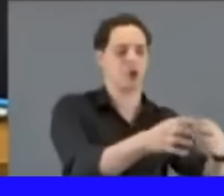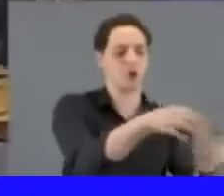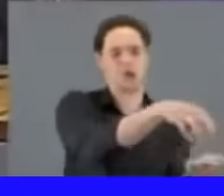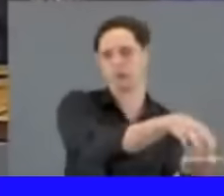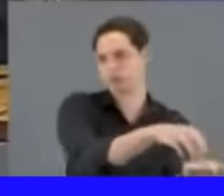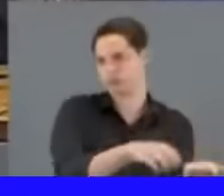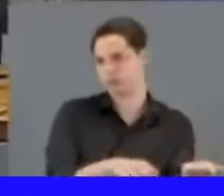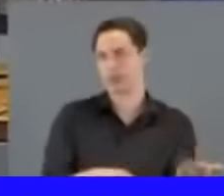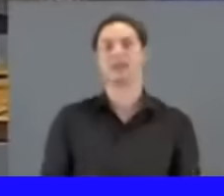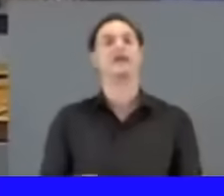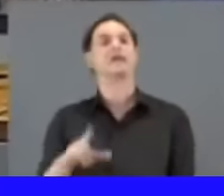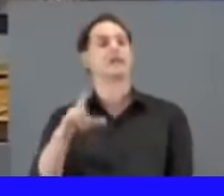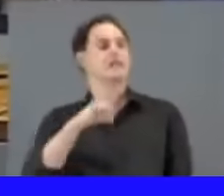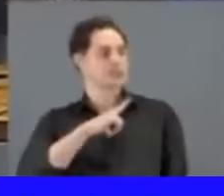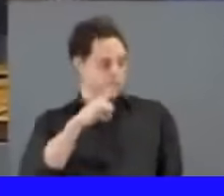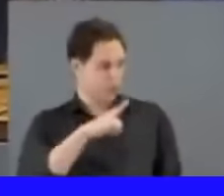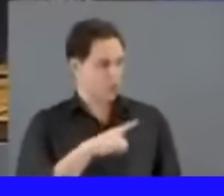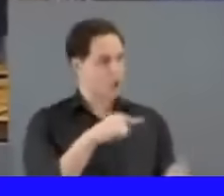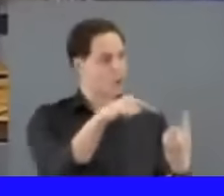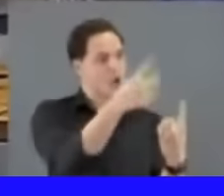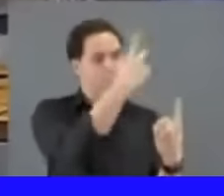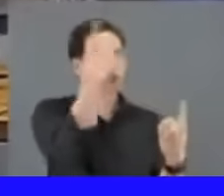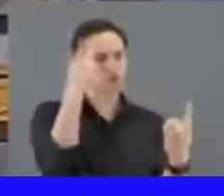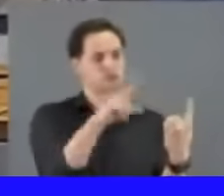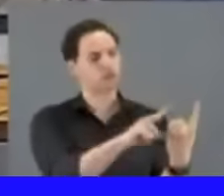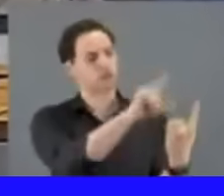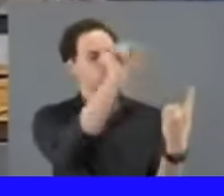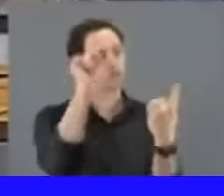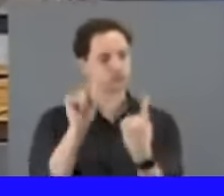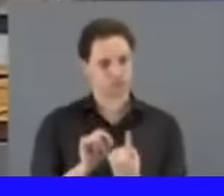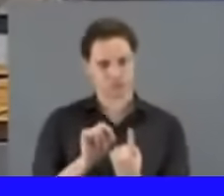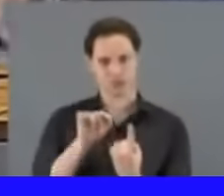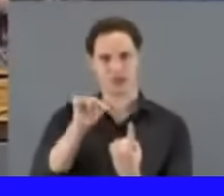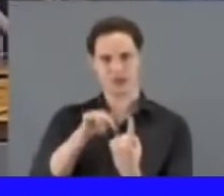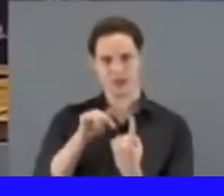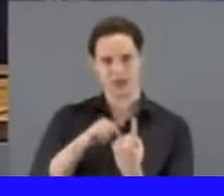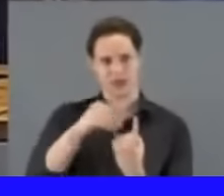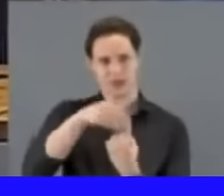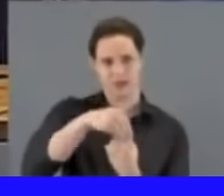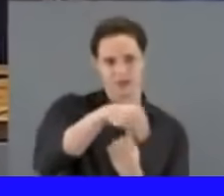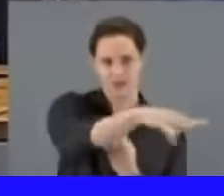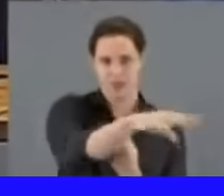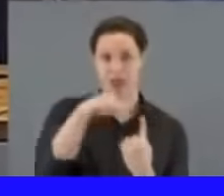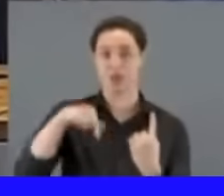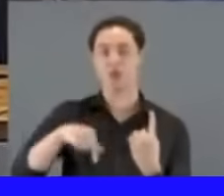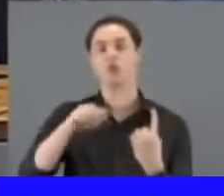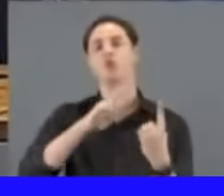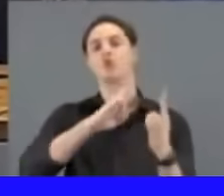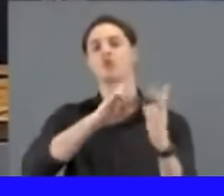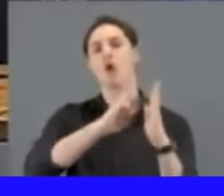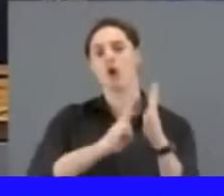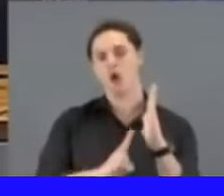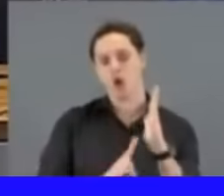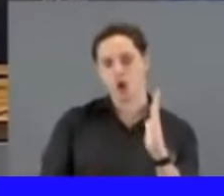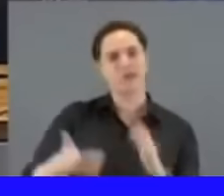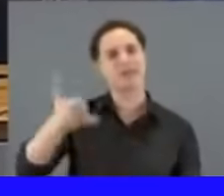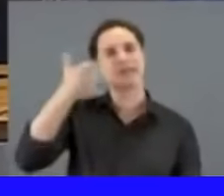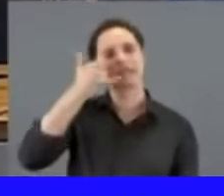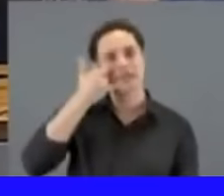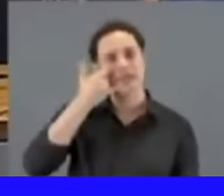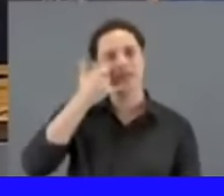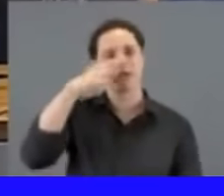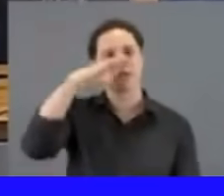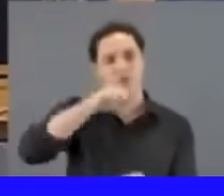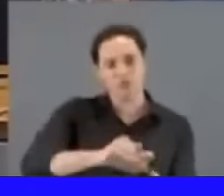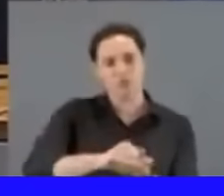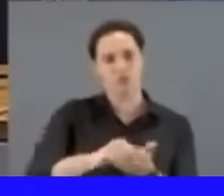um servidor específico que é determinado, se eu não me engano, a Agência Brasileira de Inteligência encaminhou para cá quais eram os telefones registrados